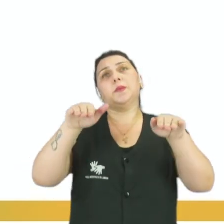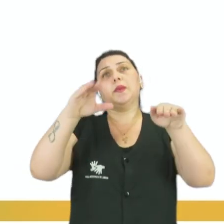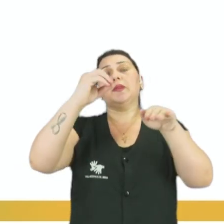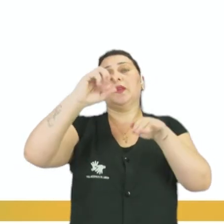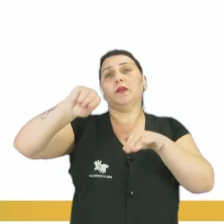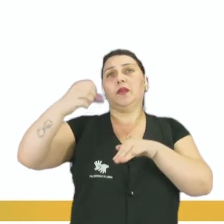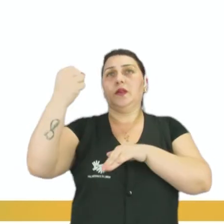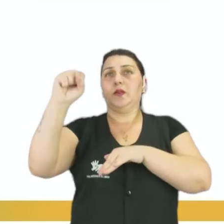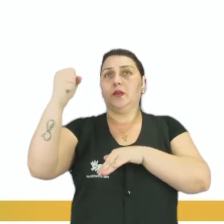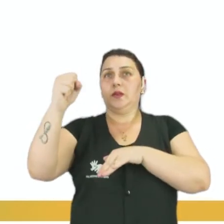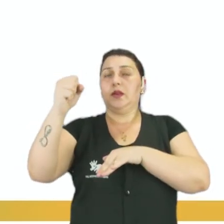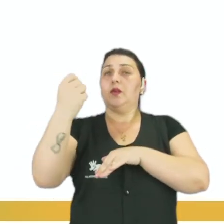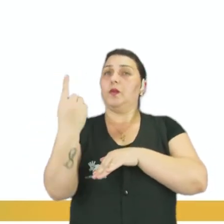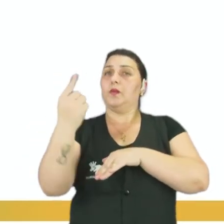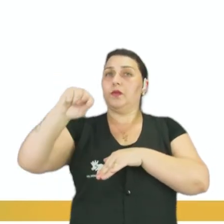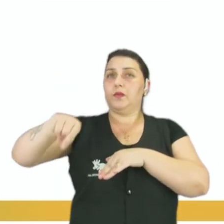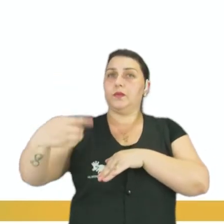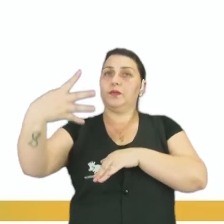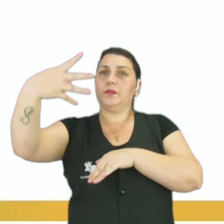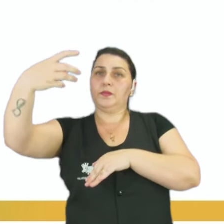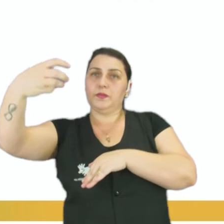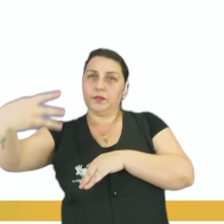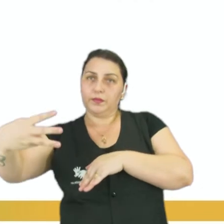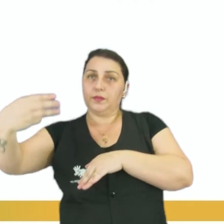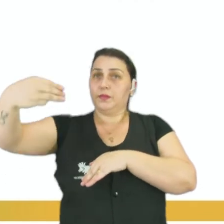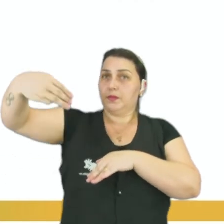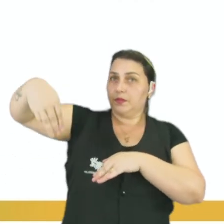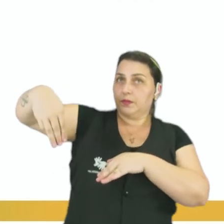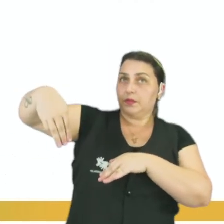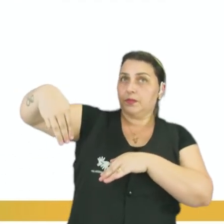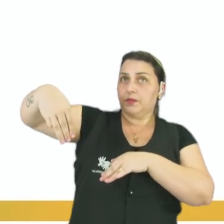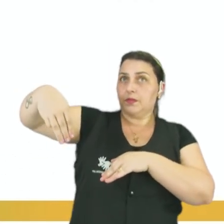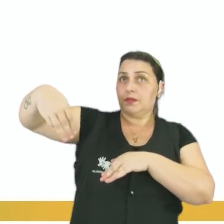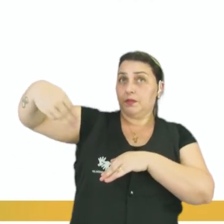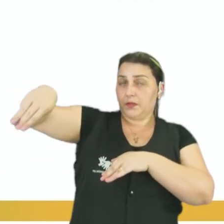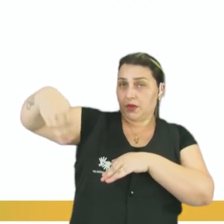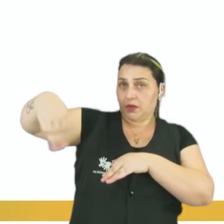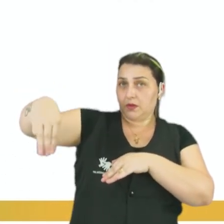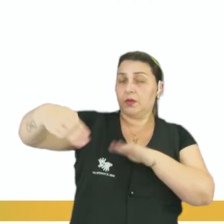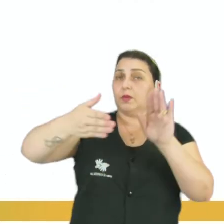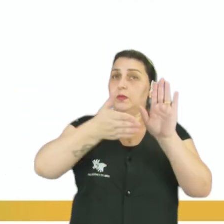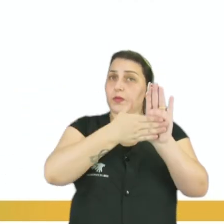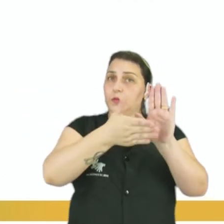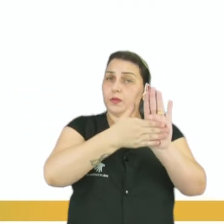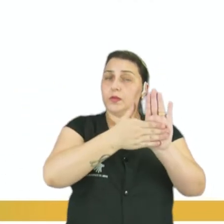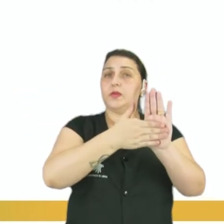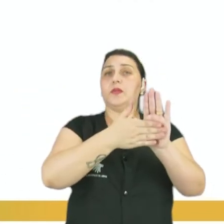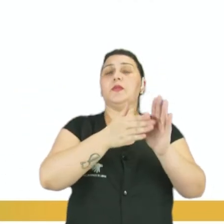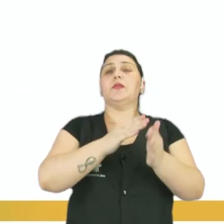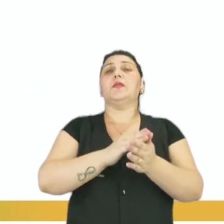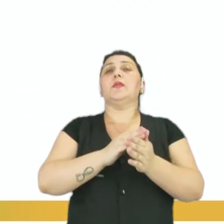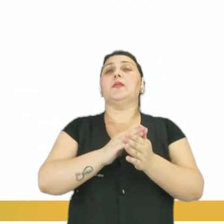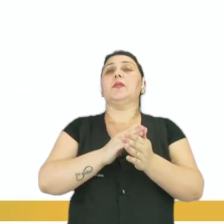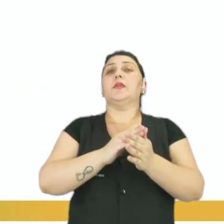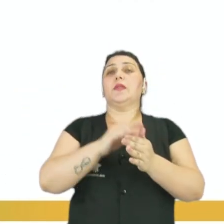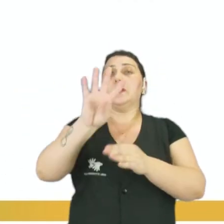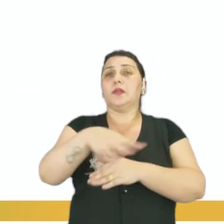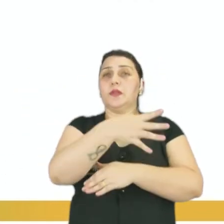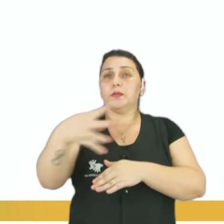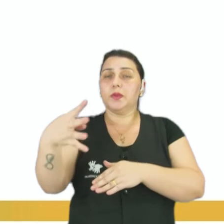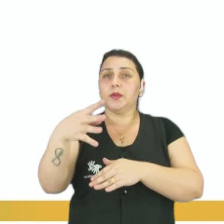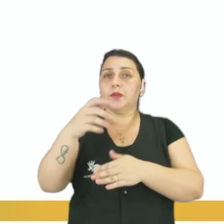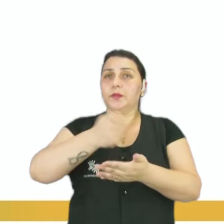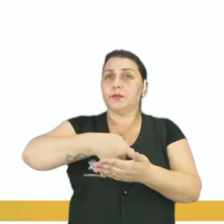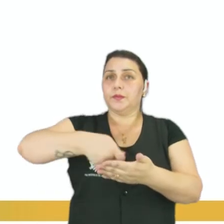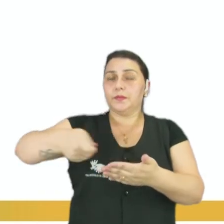de 0,8 para 1,43 tem onde foi proposto é nós preenchemos essa